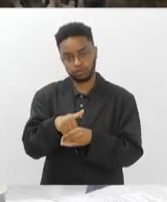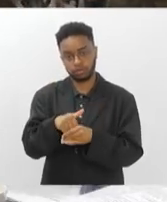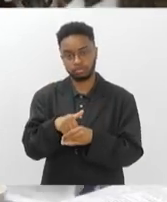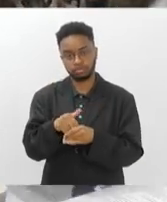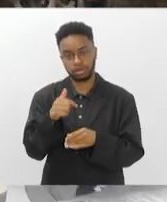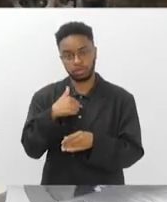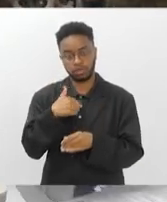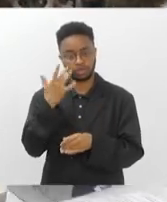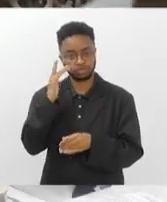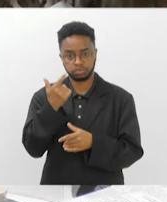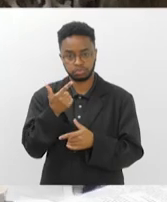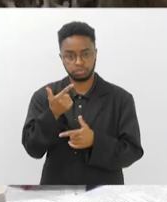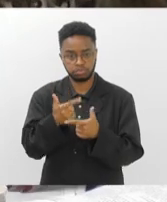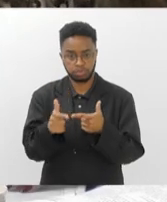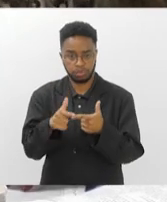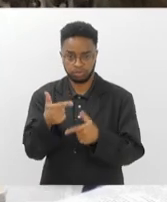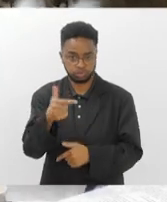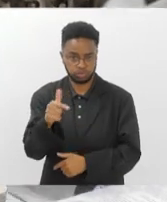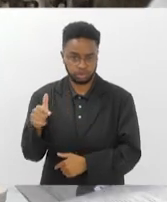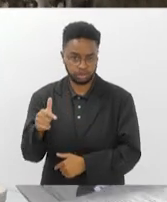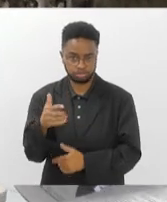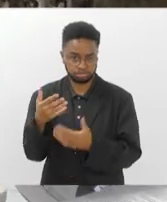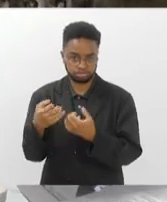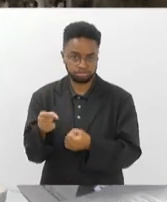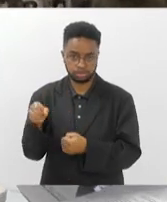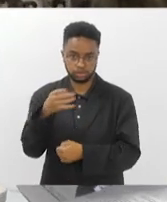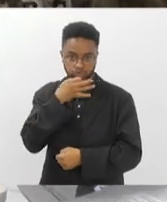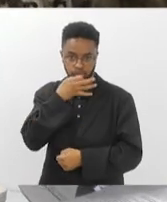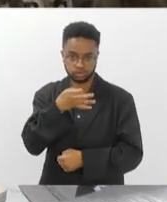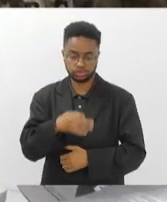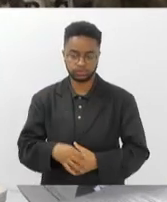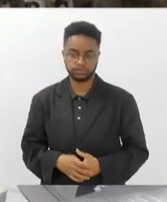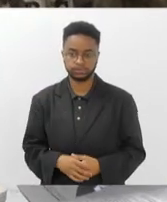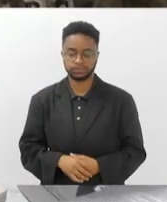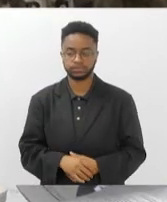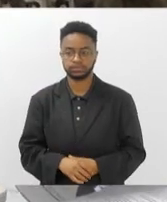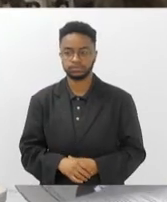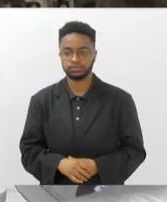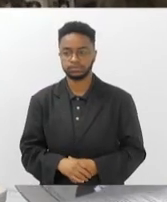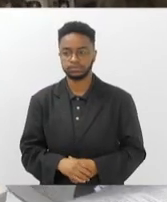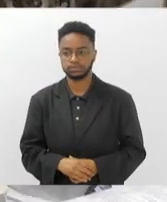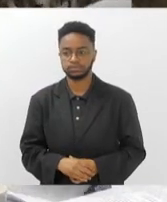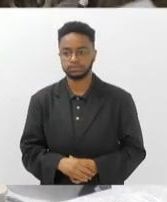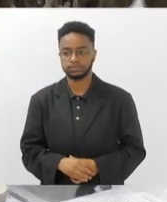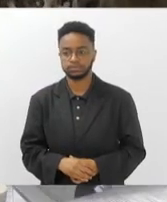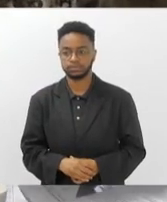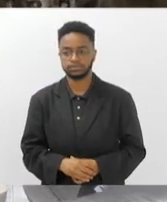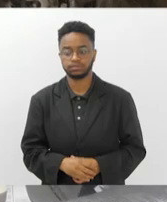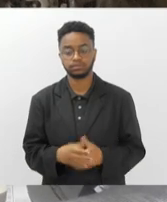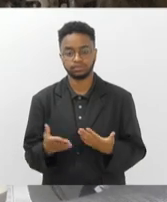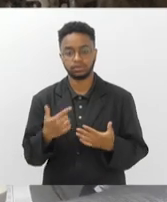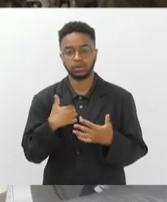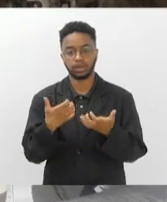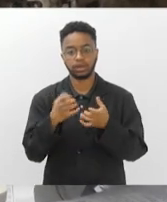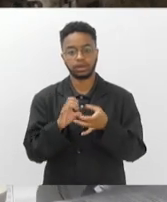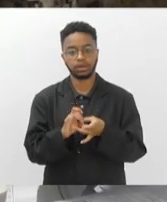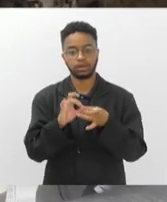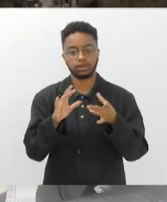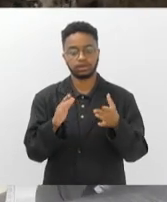óbice em acatar a sugestão do deputado Carlos Mink. Então, gostaria de colocar, então, em votação